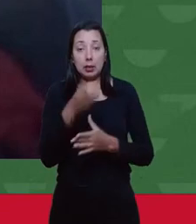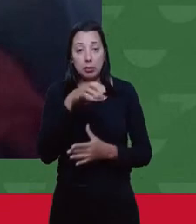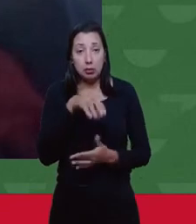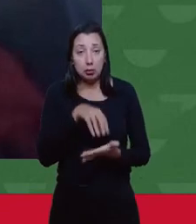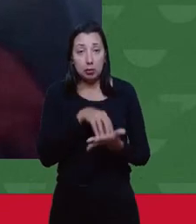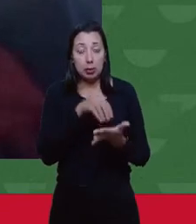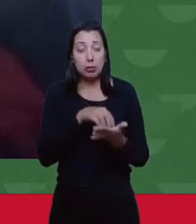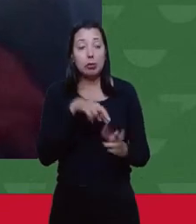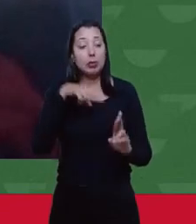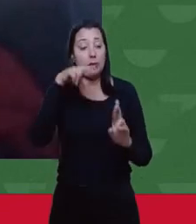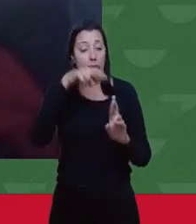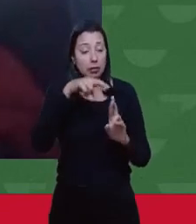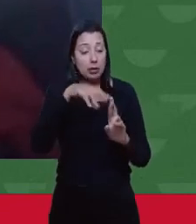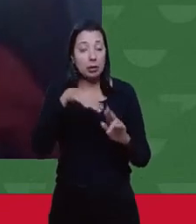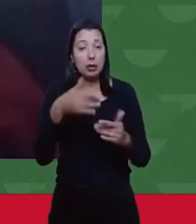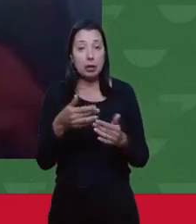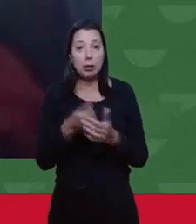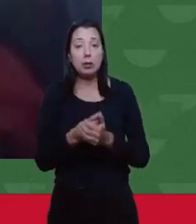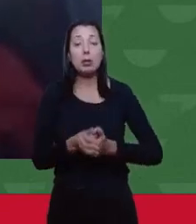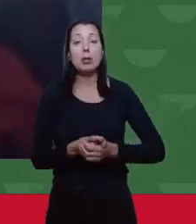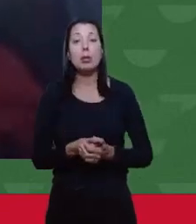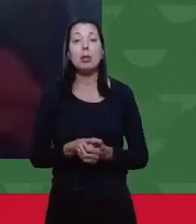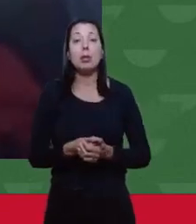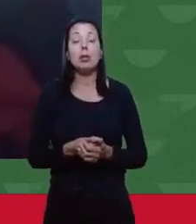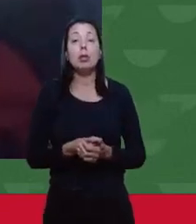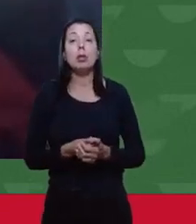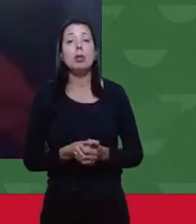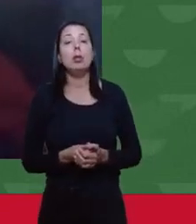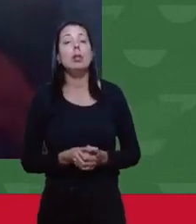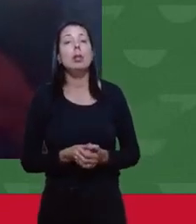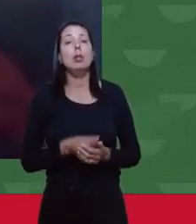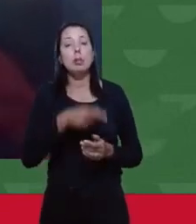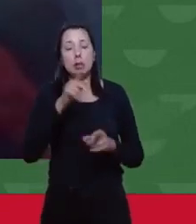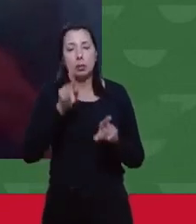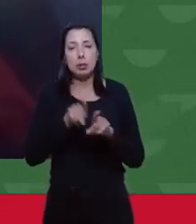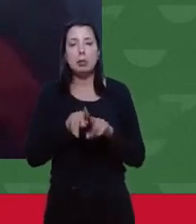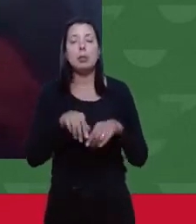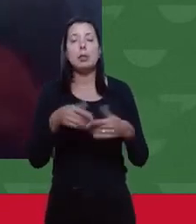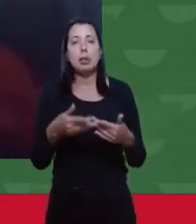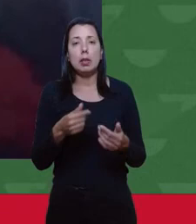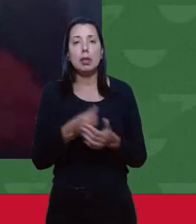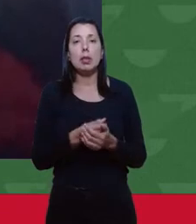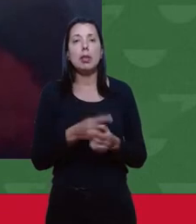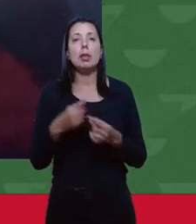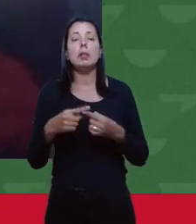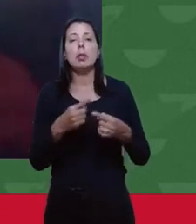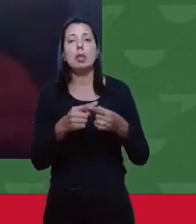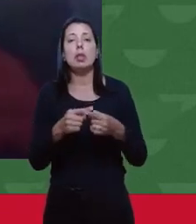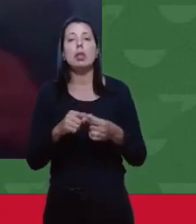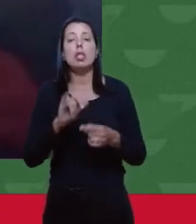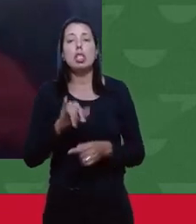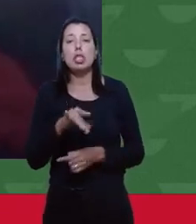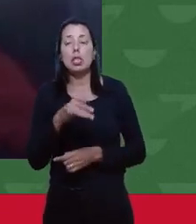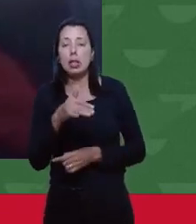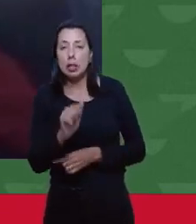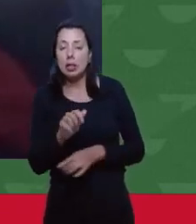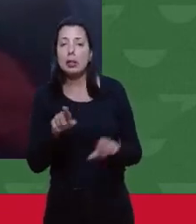de referência, muito, eu homenageei aqui o Gustavo Bernardes, mas a Janaína